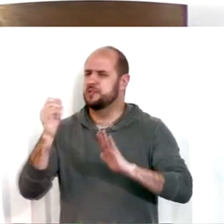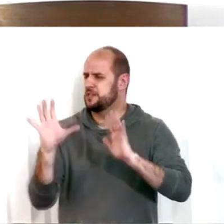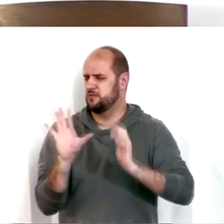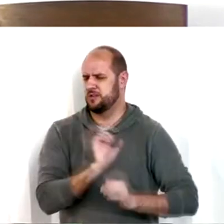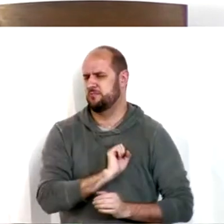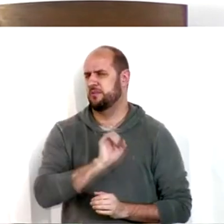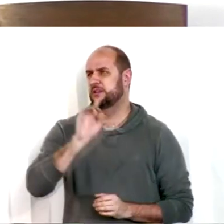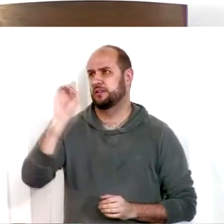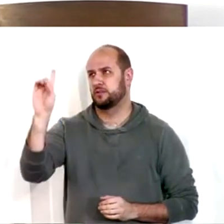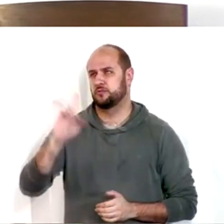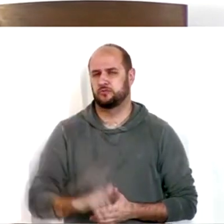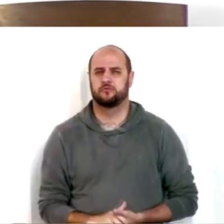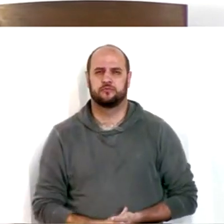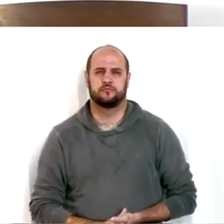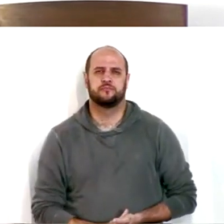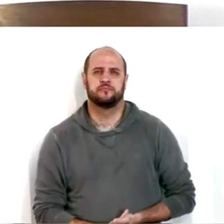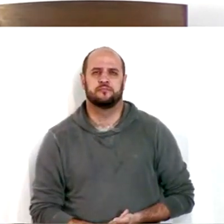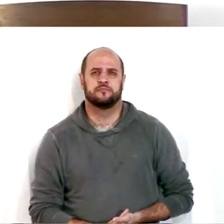todos.